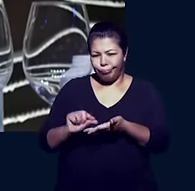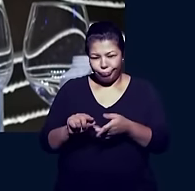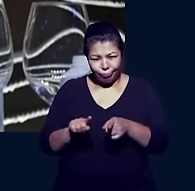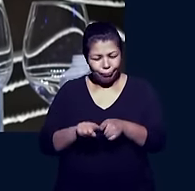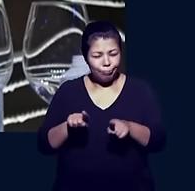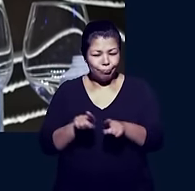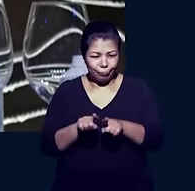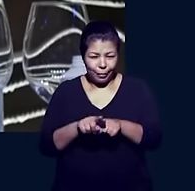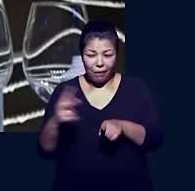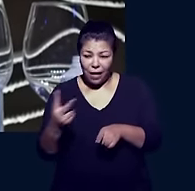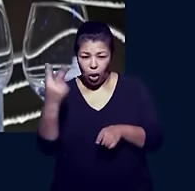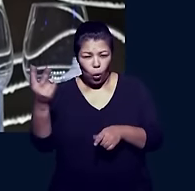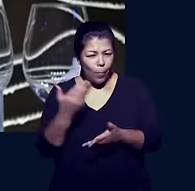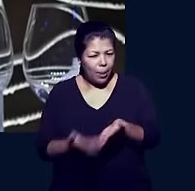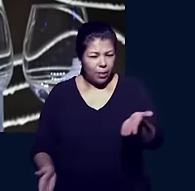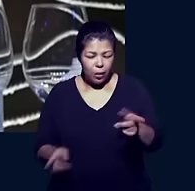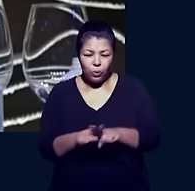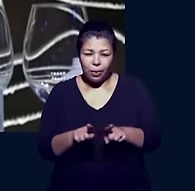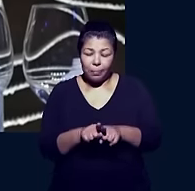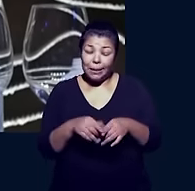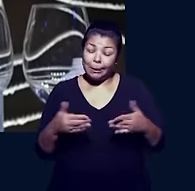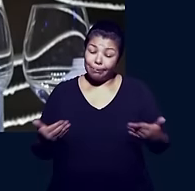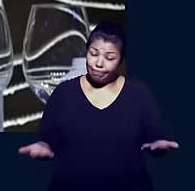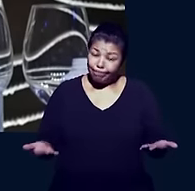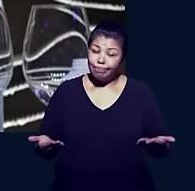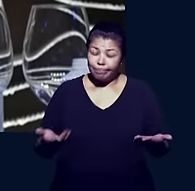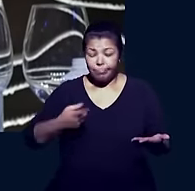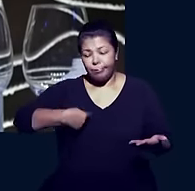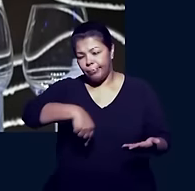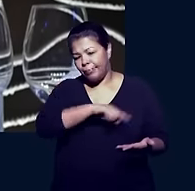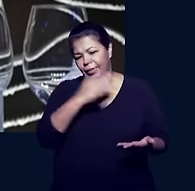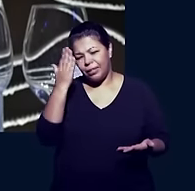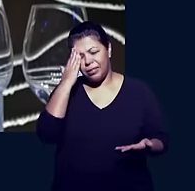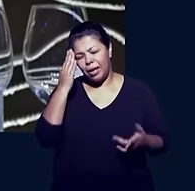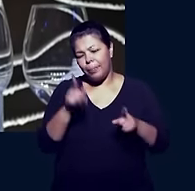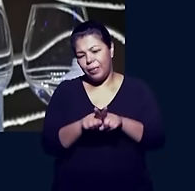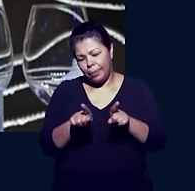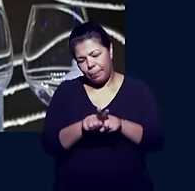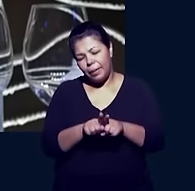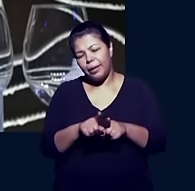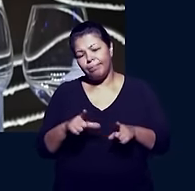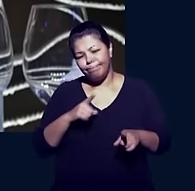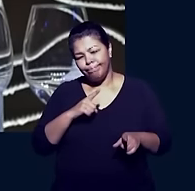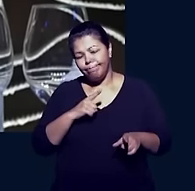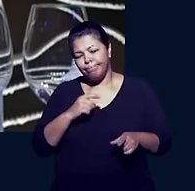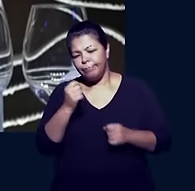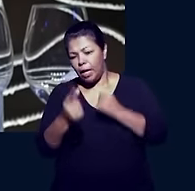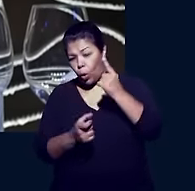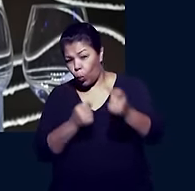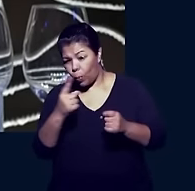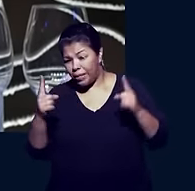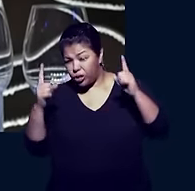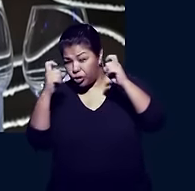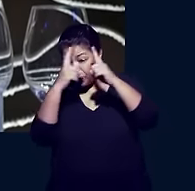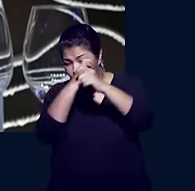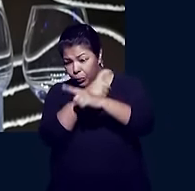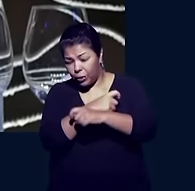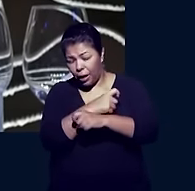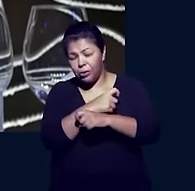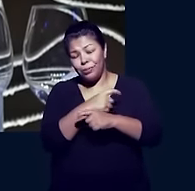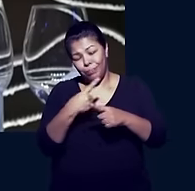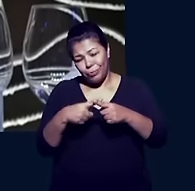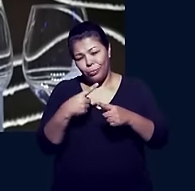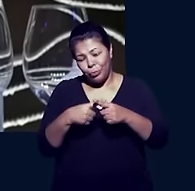americano então tem uma dificuldade muito grande por aí do Fed de flexibilizar a política monetária cedo eh com receio de de preço de casa voltar a